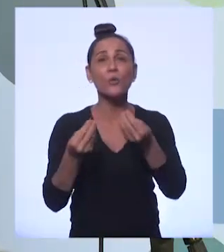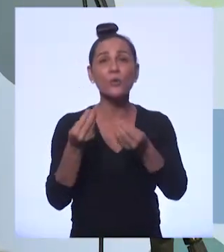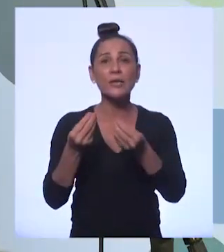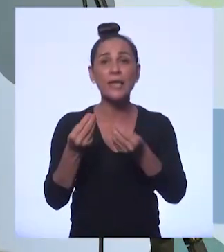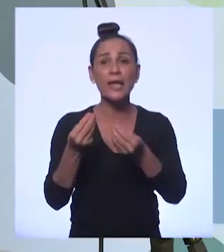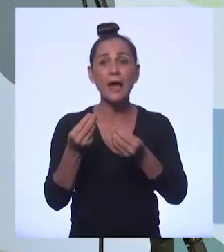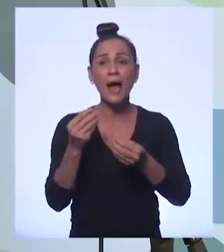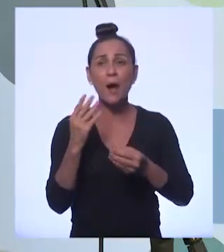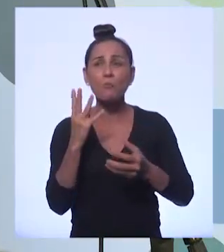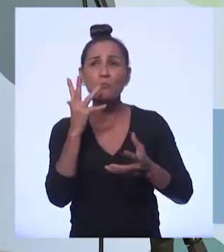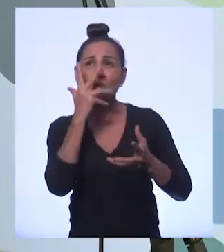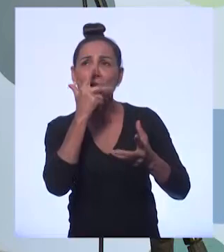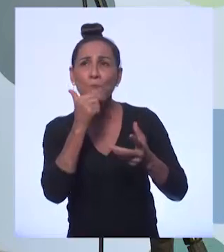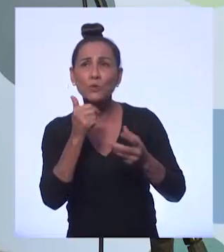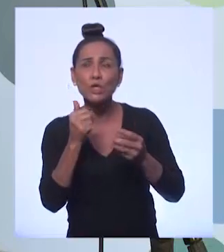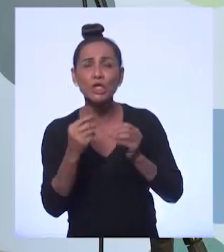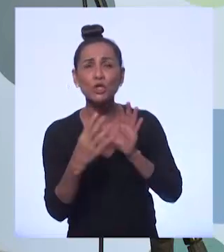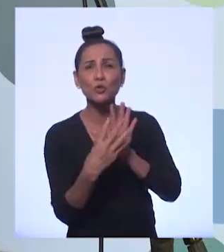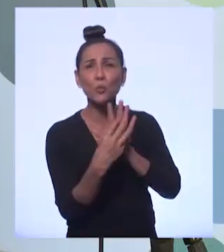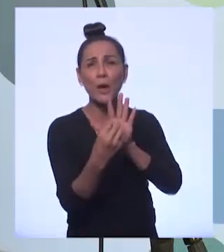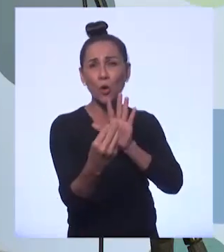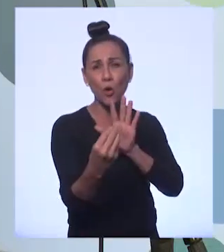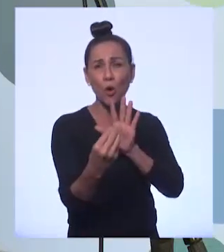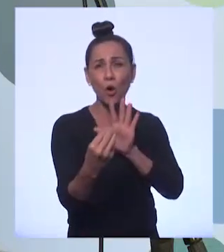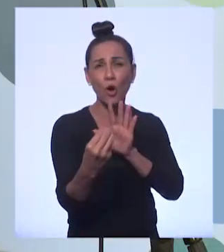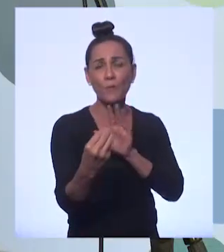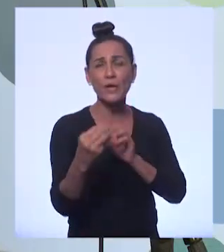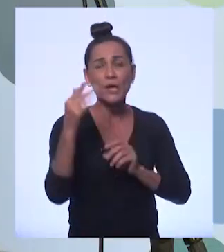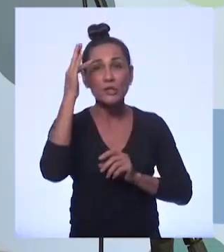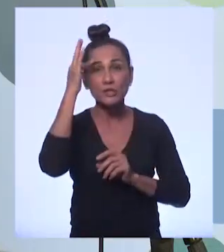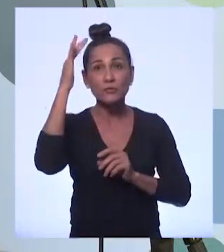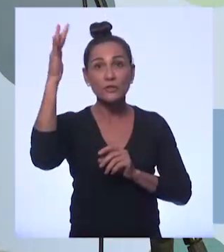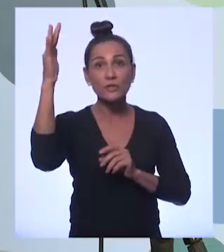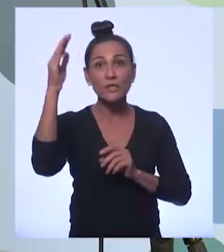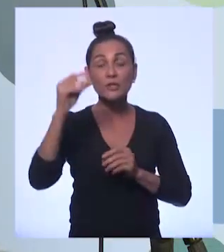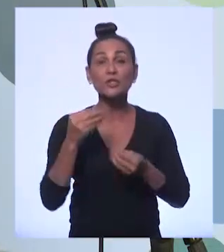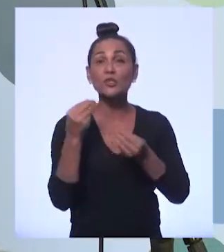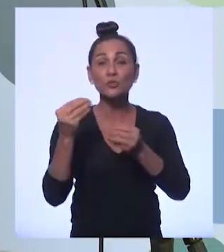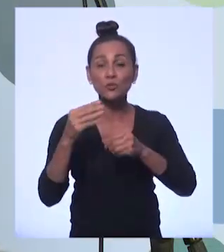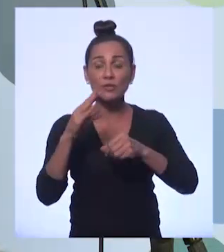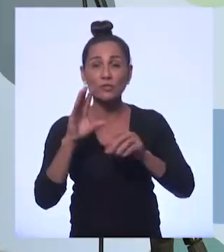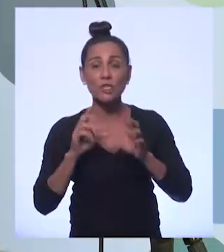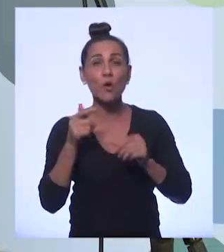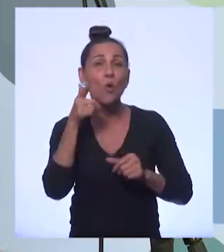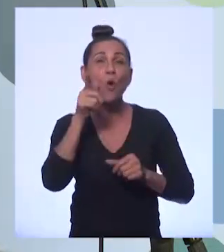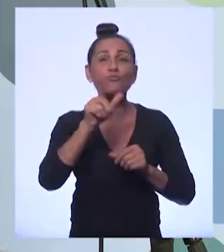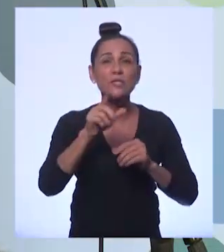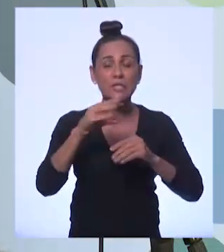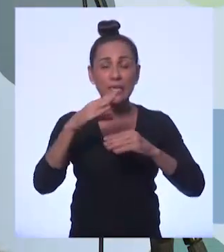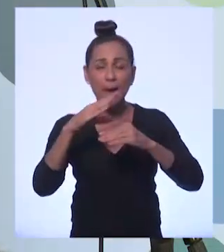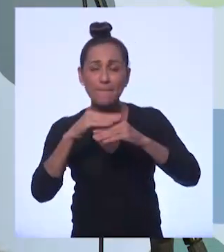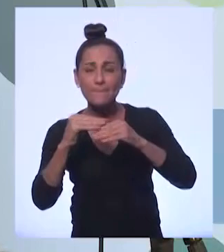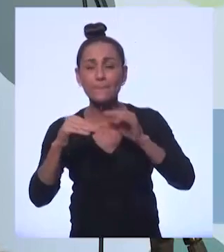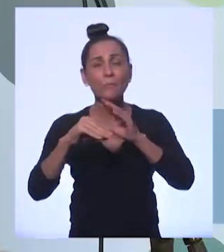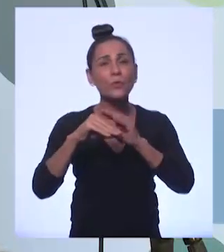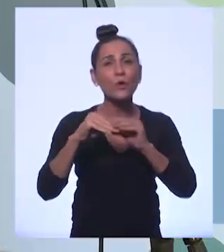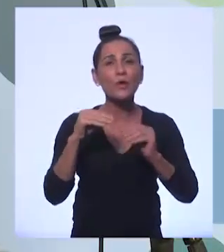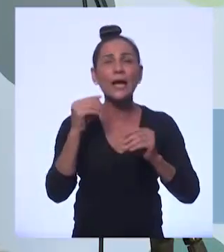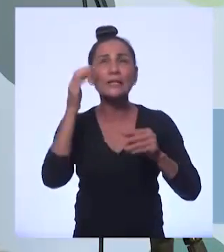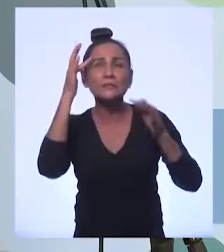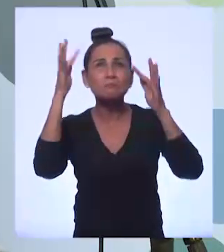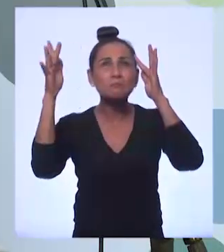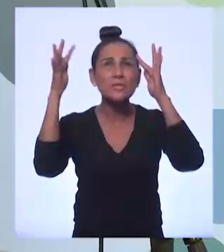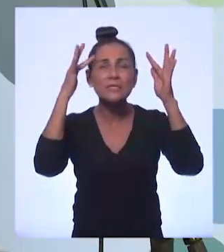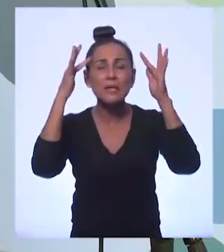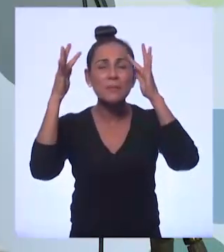propriamente. Então, eu acho que é legal essa coisa da filosofia da gente tornar palpável um pouco aqueles